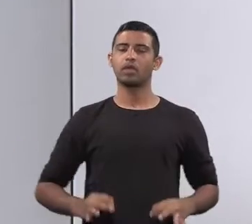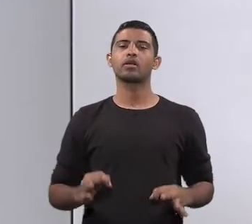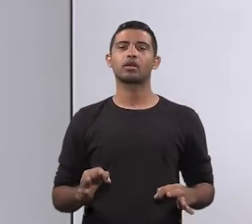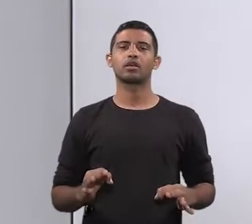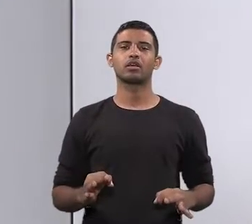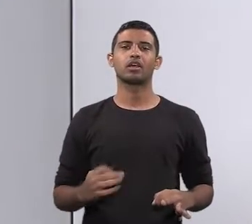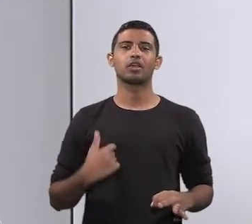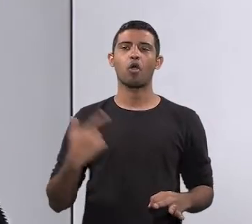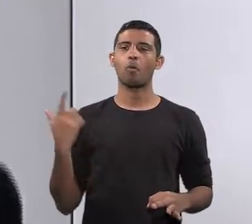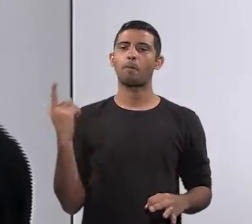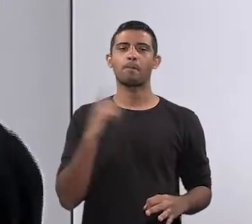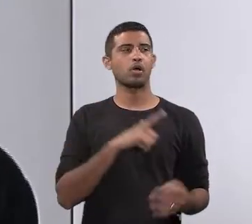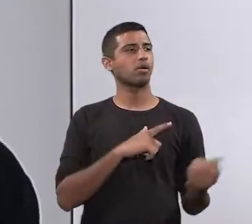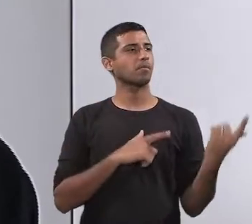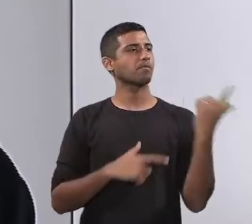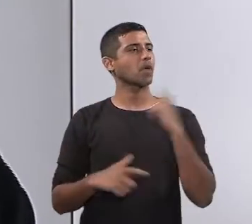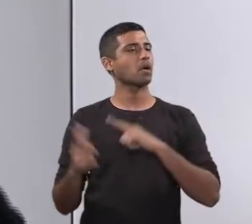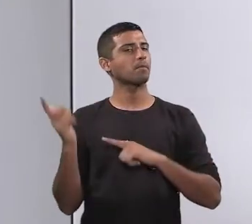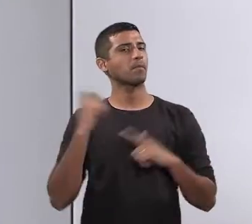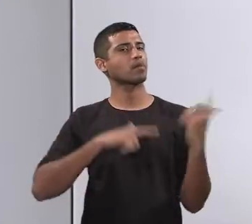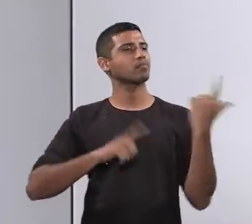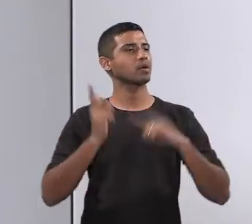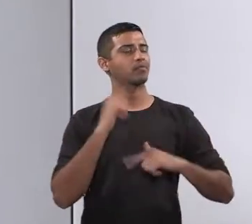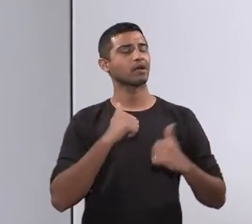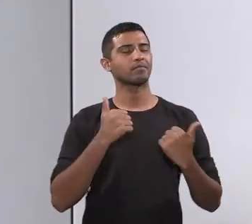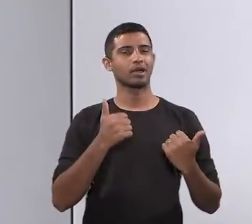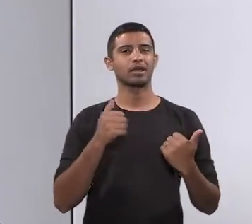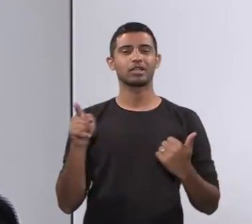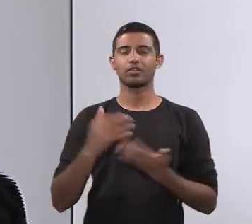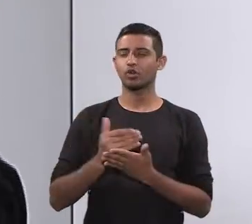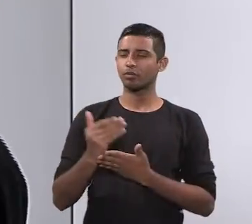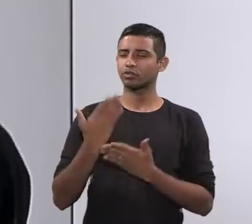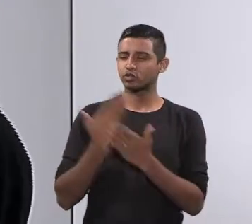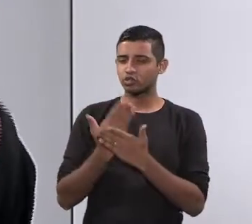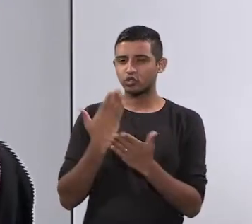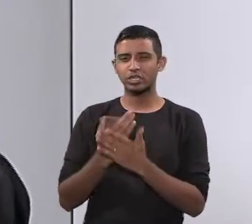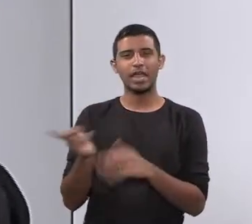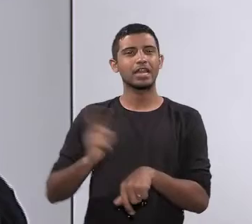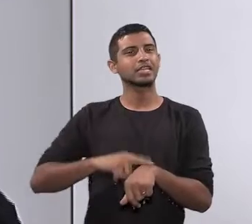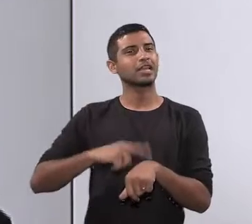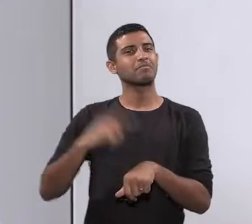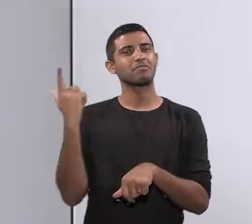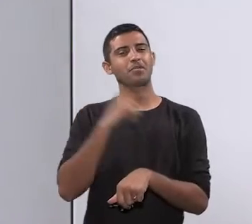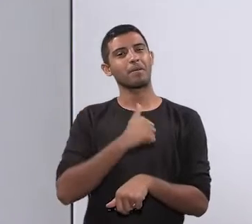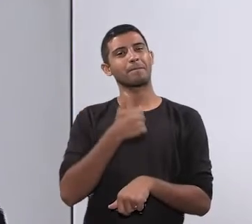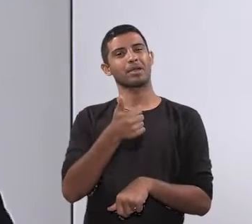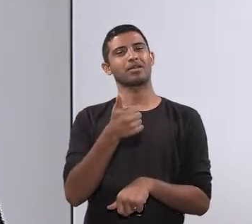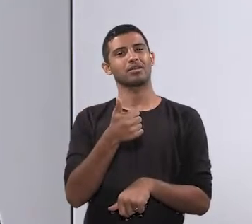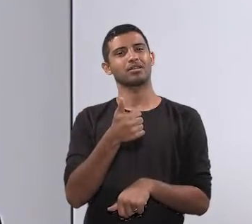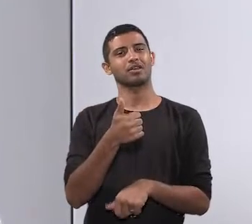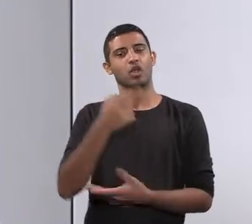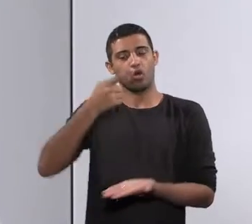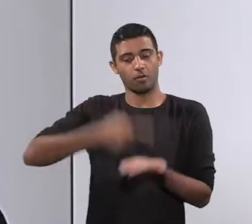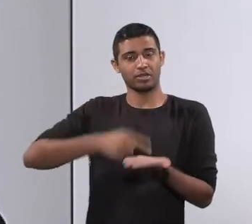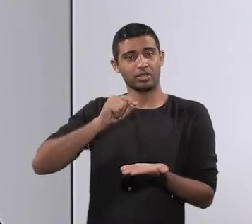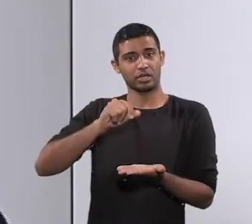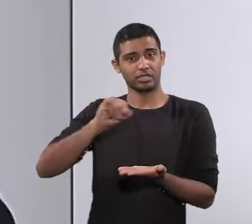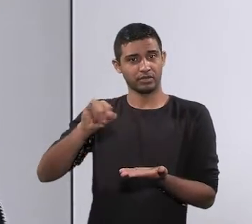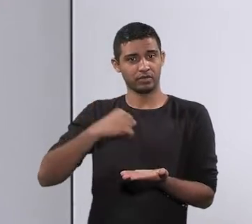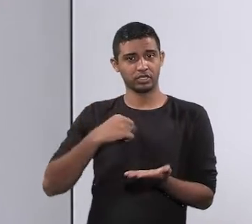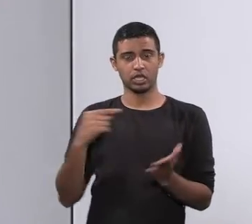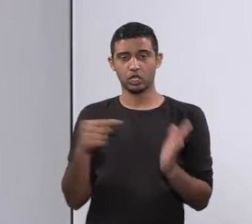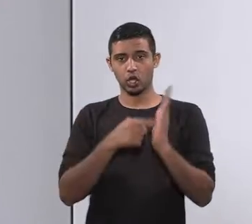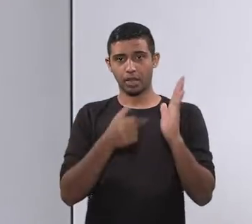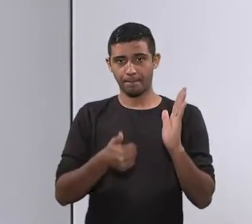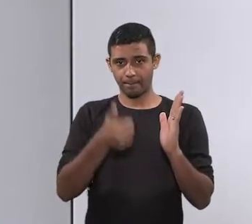disciplinar, ele iria ganhar em vários pontos. Então ele começou a estudar, porque ele passou a ter mais tempo, e o combinado é, se você não tiver